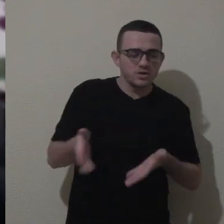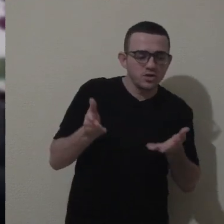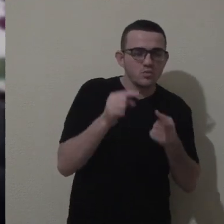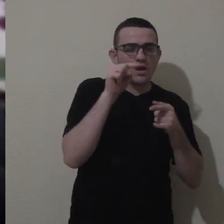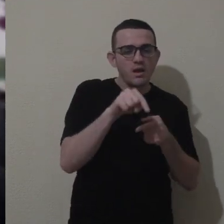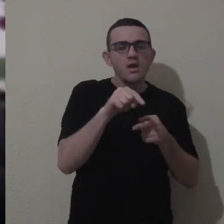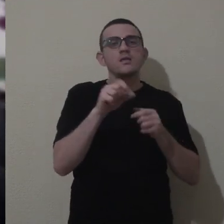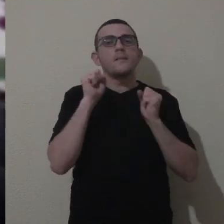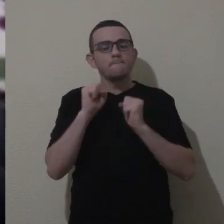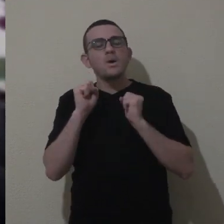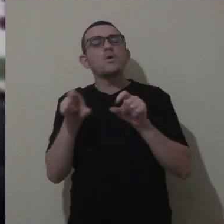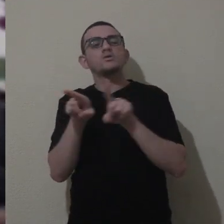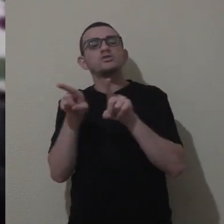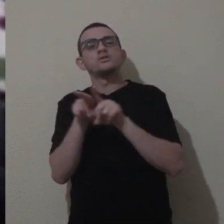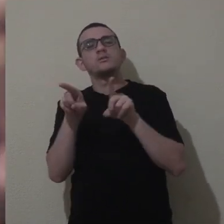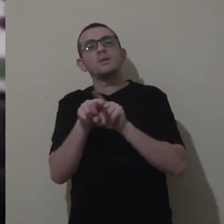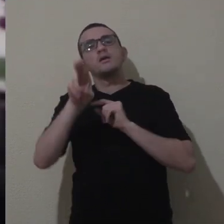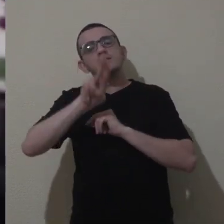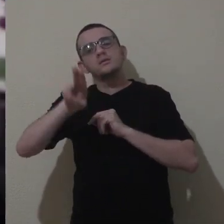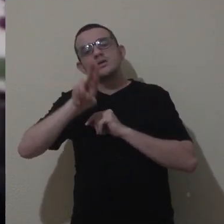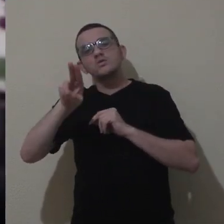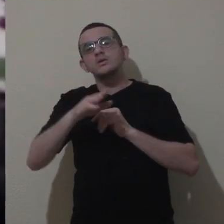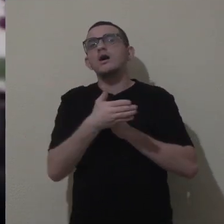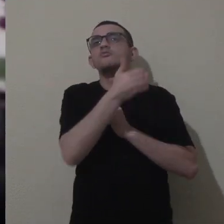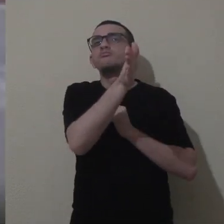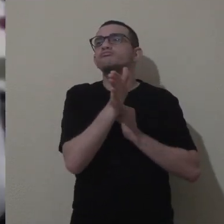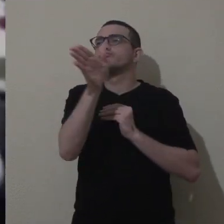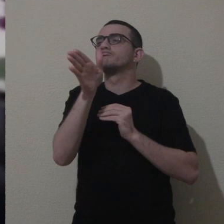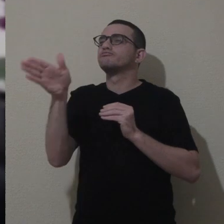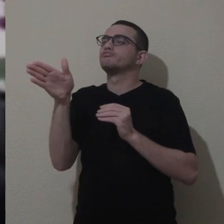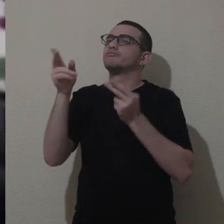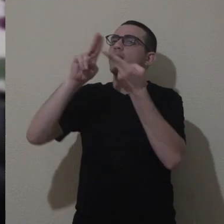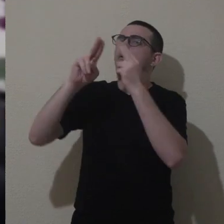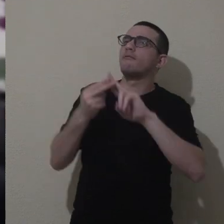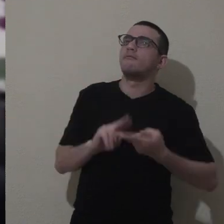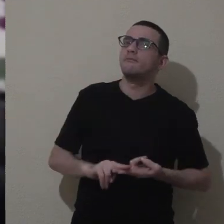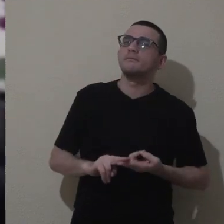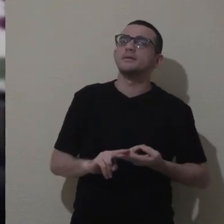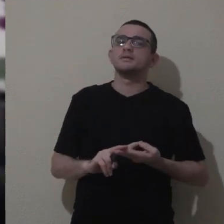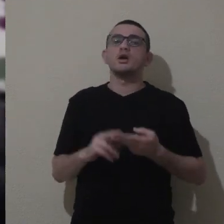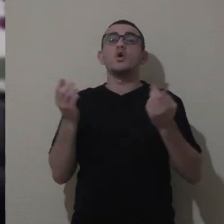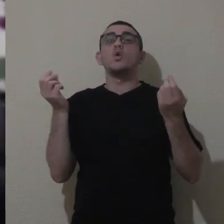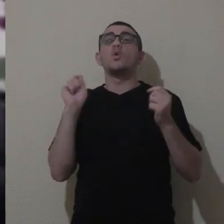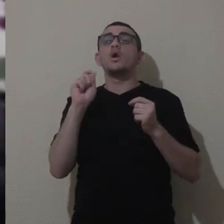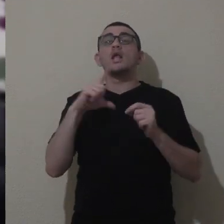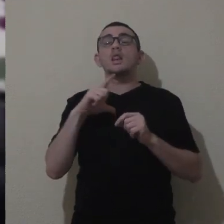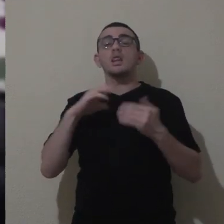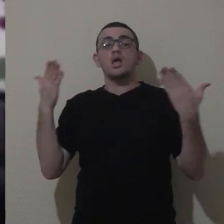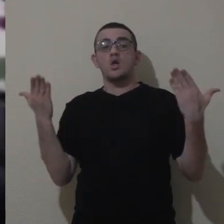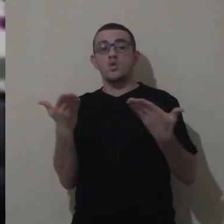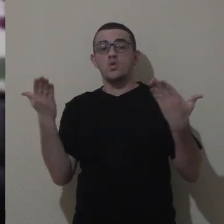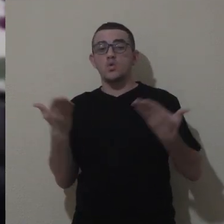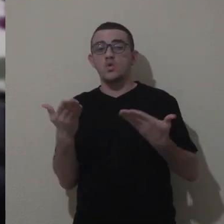esse ou esse, ele também pode ser utilizado para essas outras habilidades. O que se tem hoje